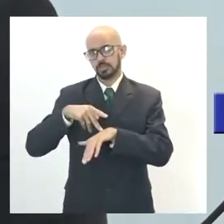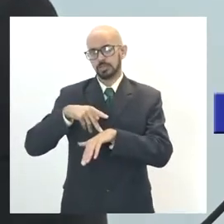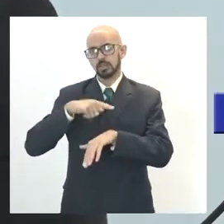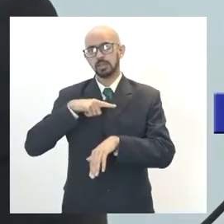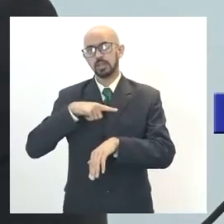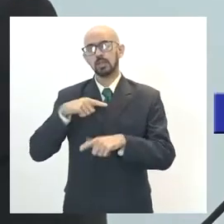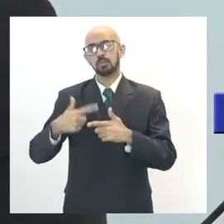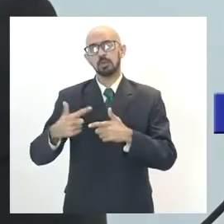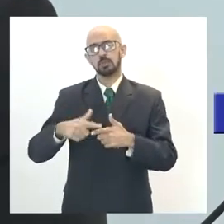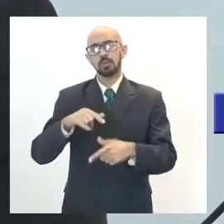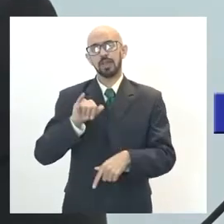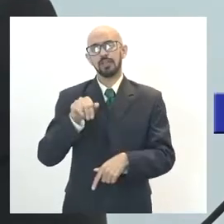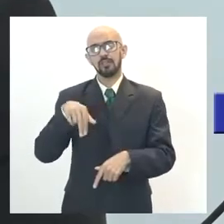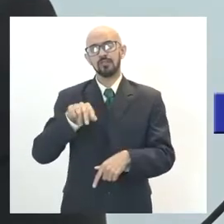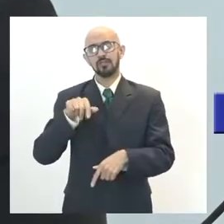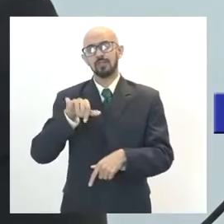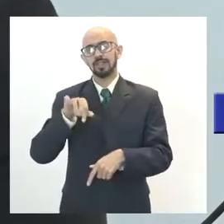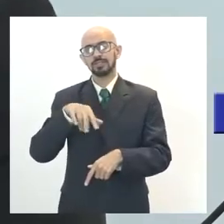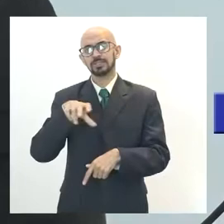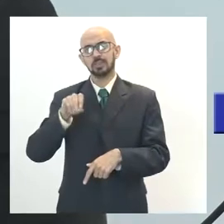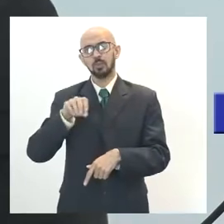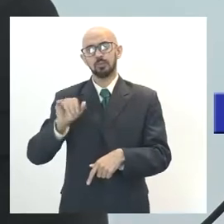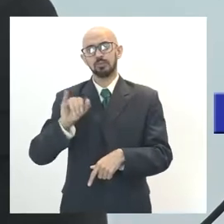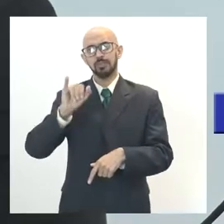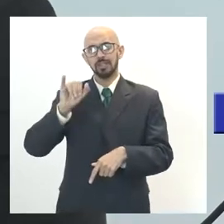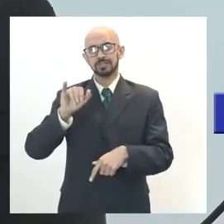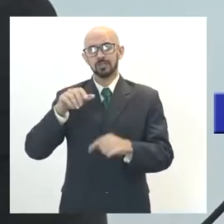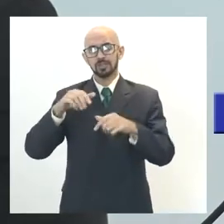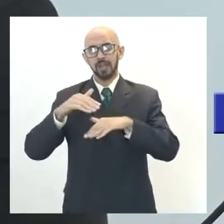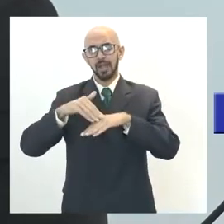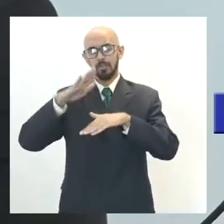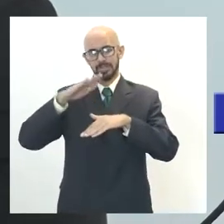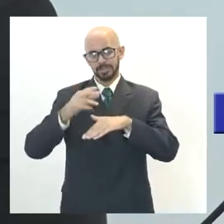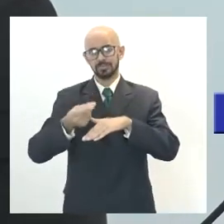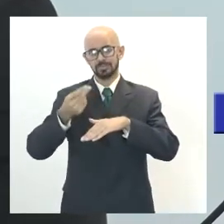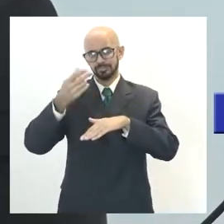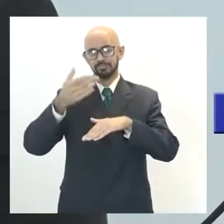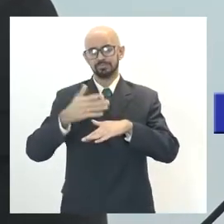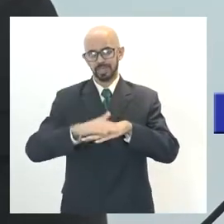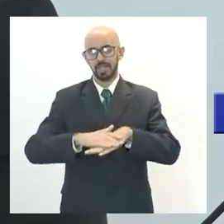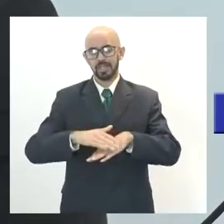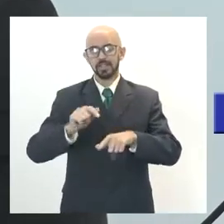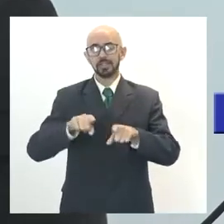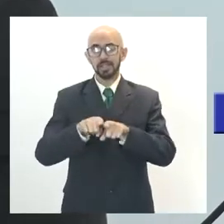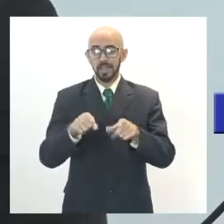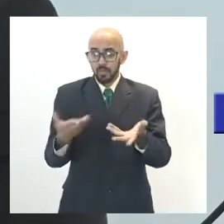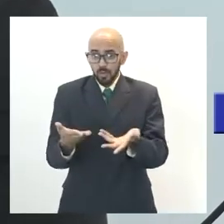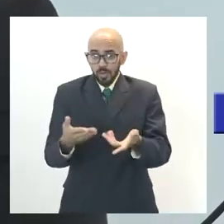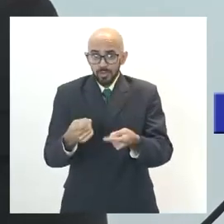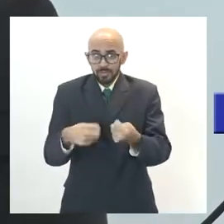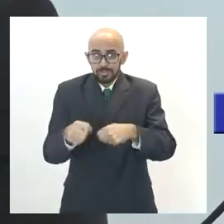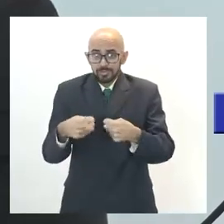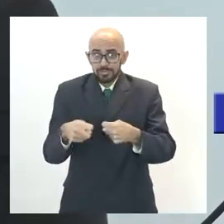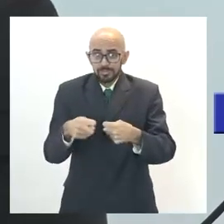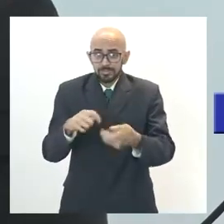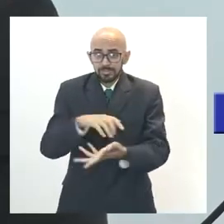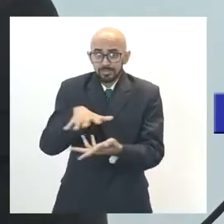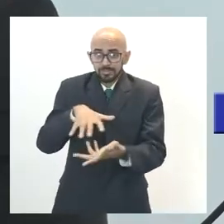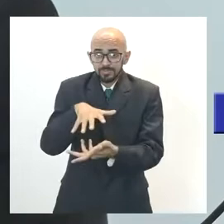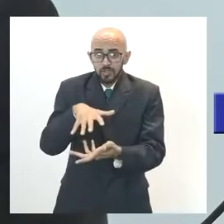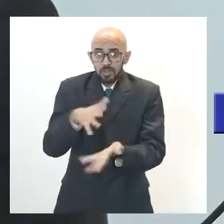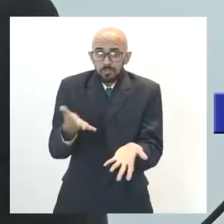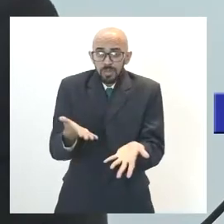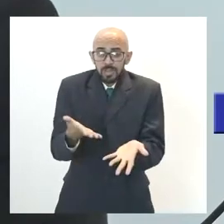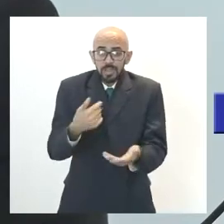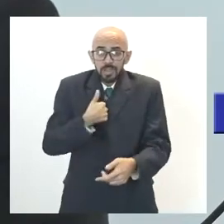discussão que tá travando no Congresso é a reforma administrativa que vai né vai diminuir o serviço público no momento de crise eu